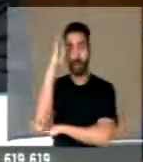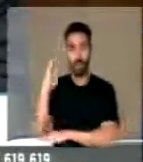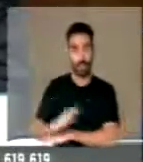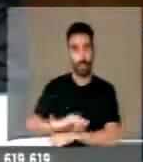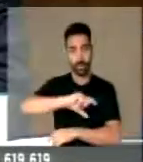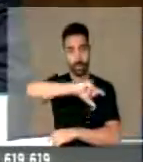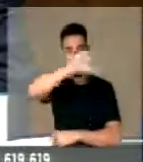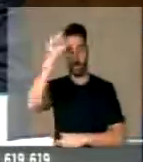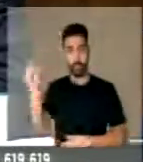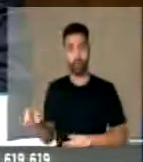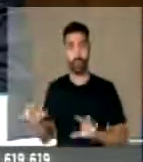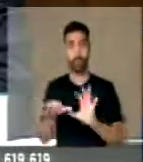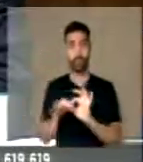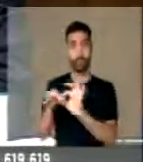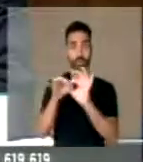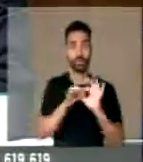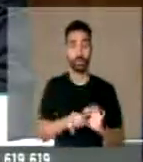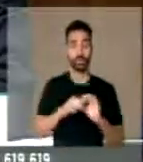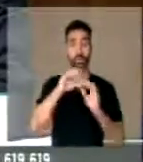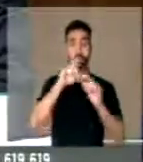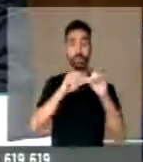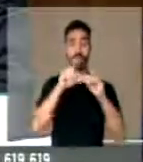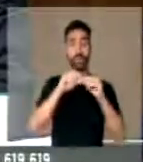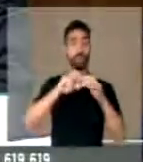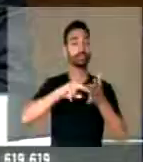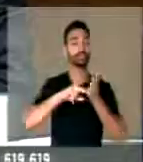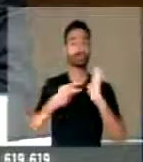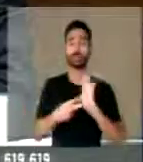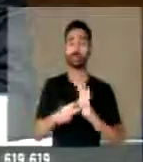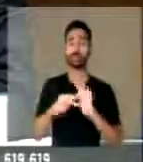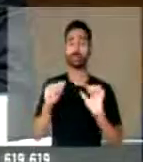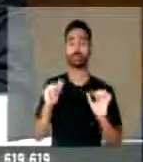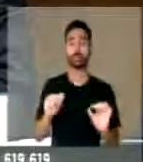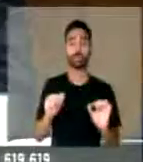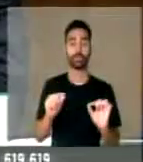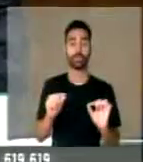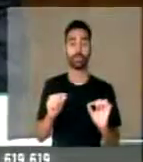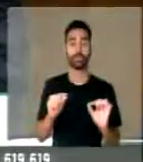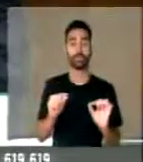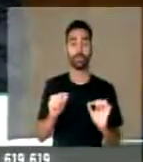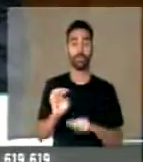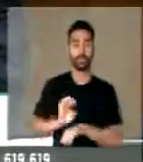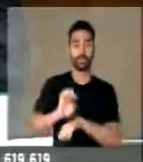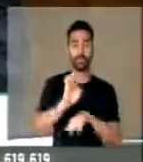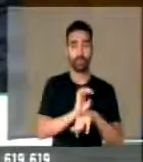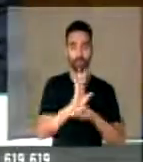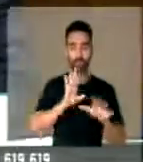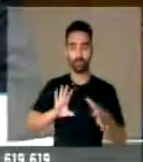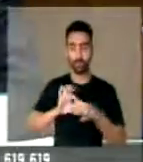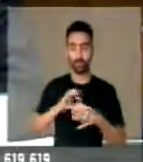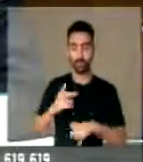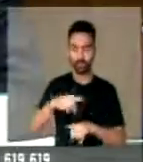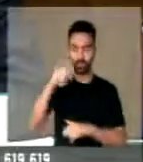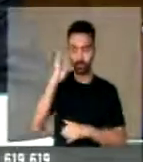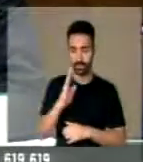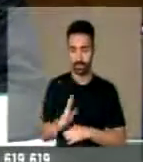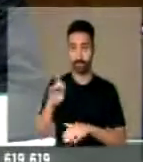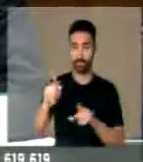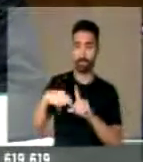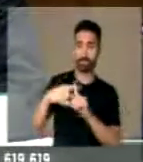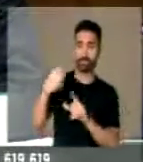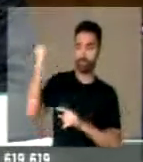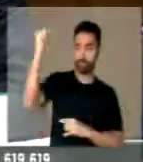arco-íris da união, a estrela que representa o Estado no conjunto da federação, e o